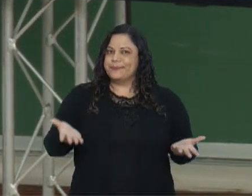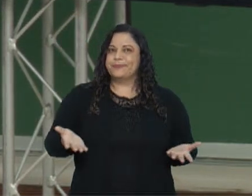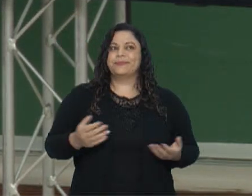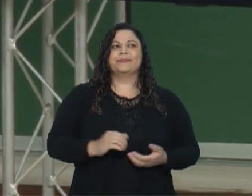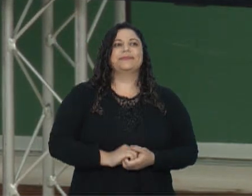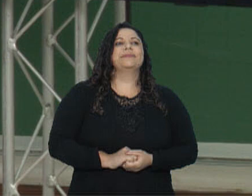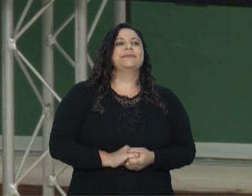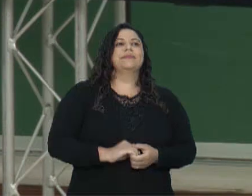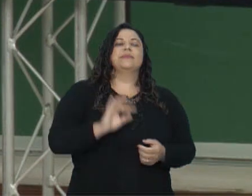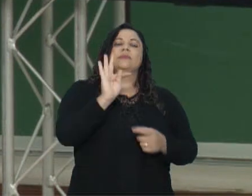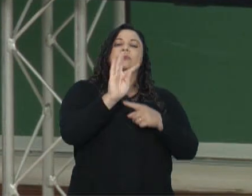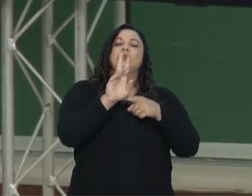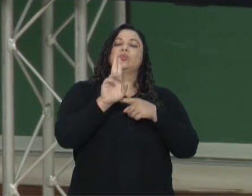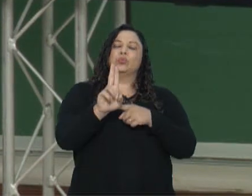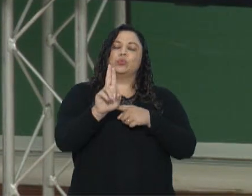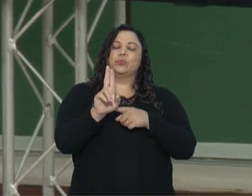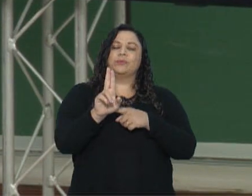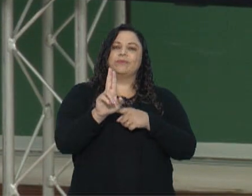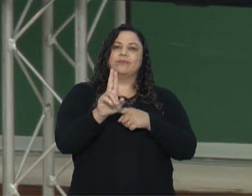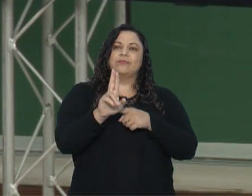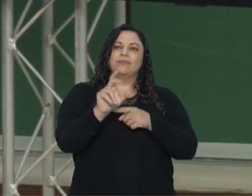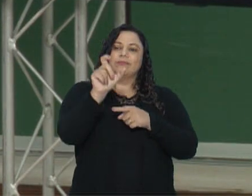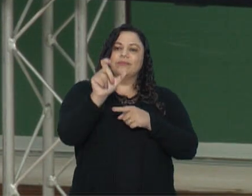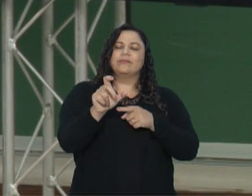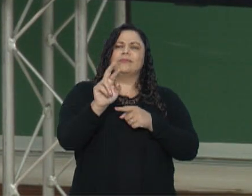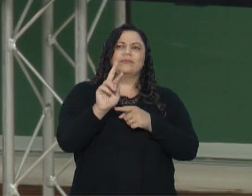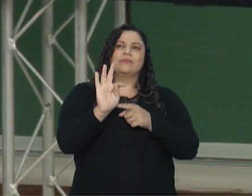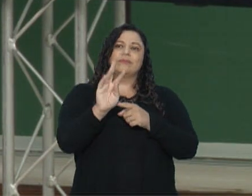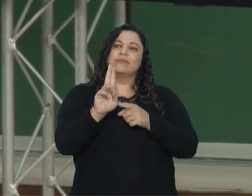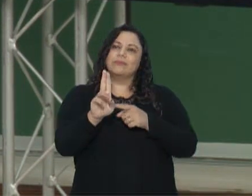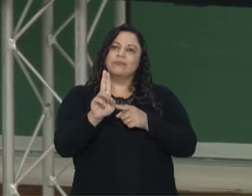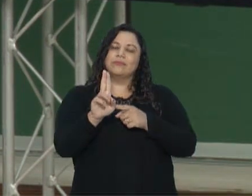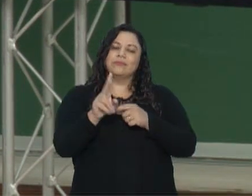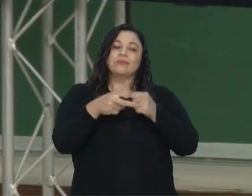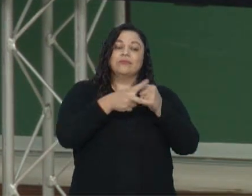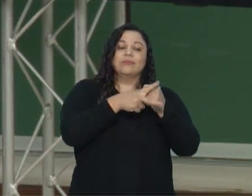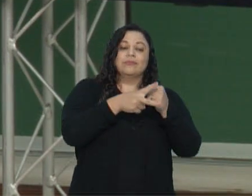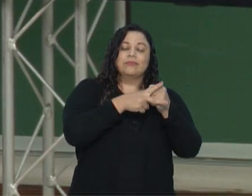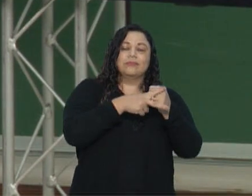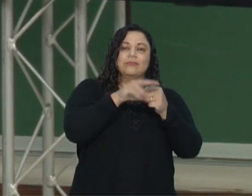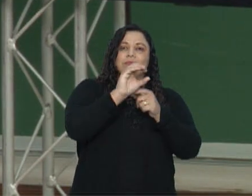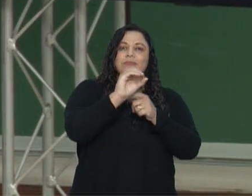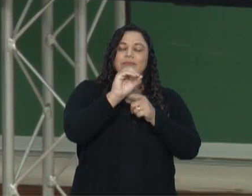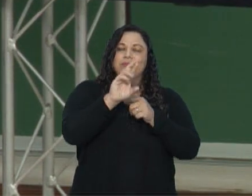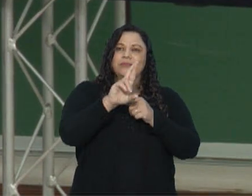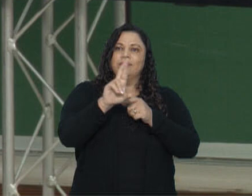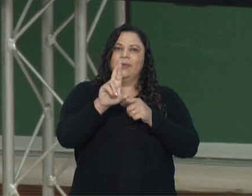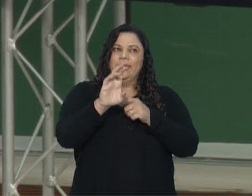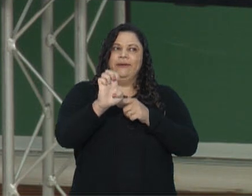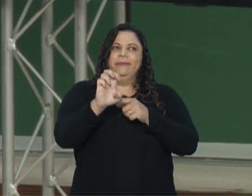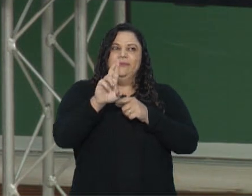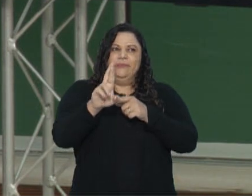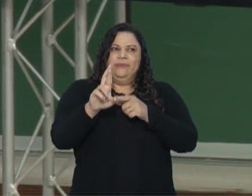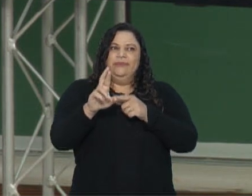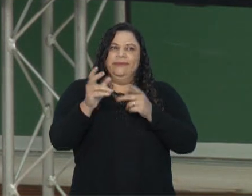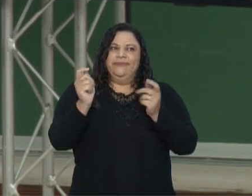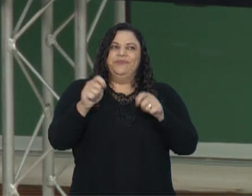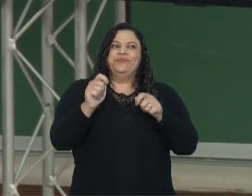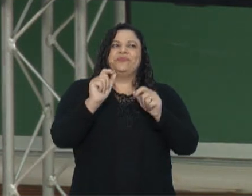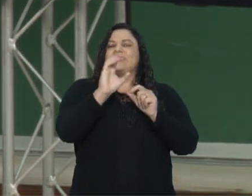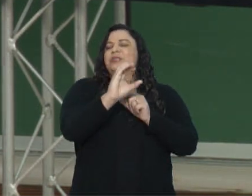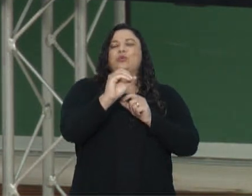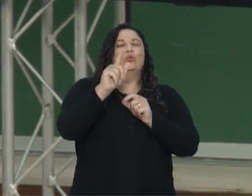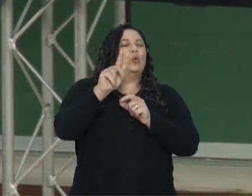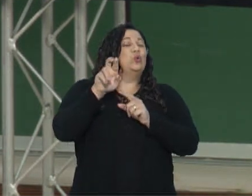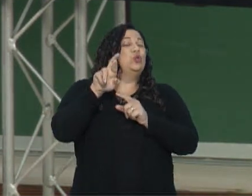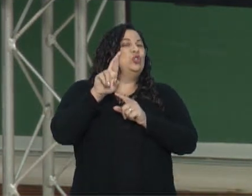o sujeito tu para eu poder conjugar o verbo correr, que é o uso da Espanha, pegar, lembra? Utilizado por